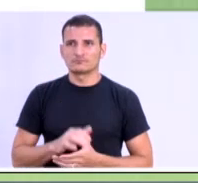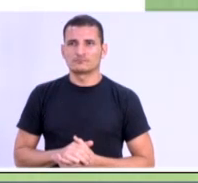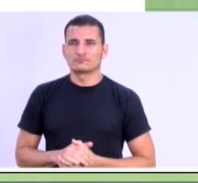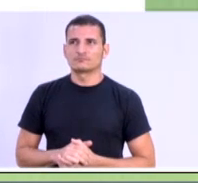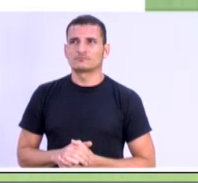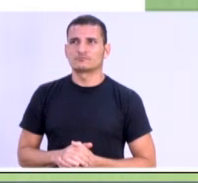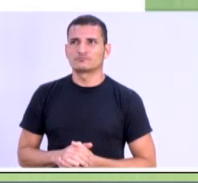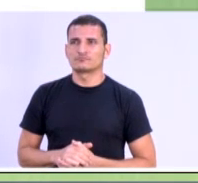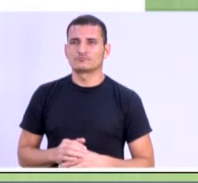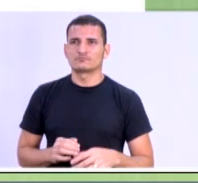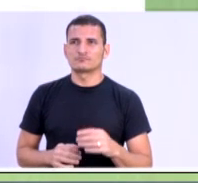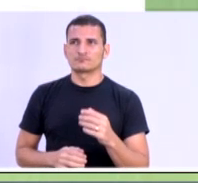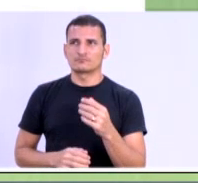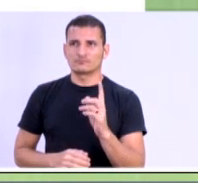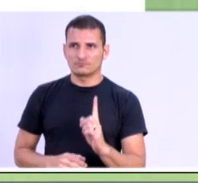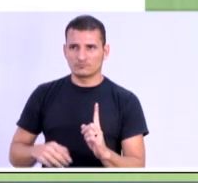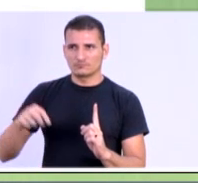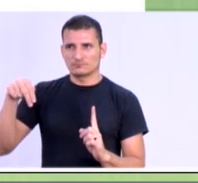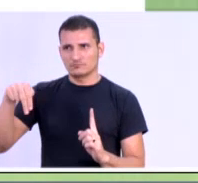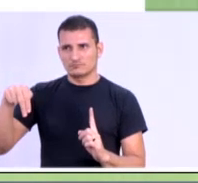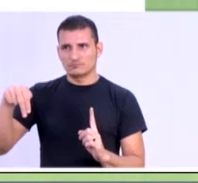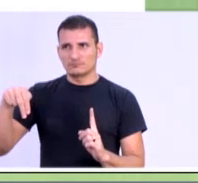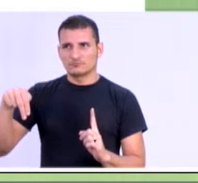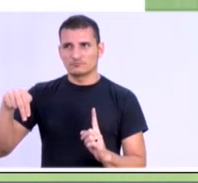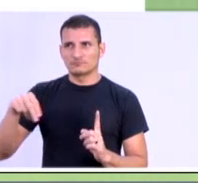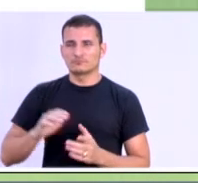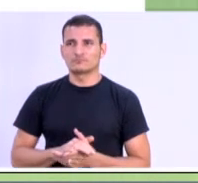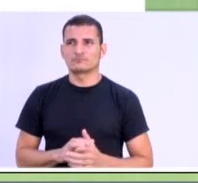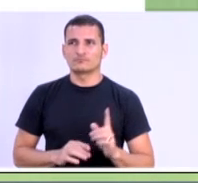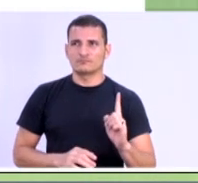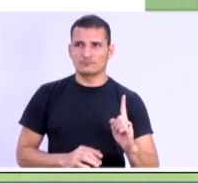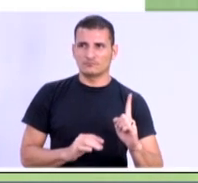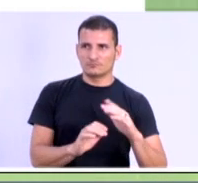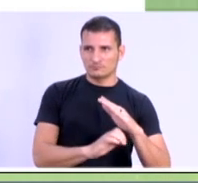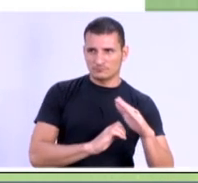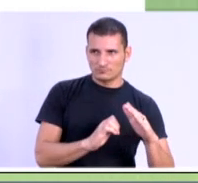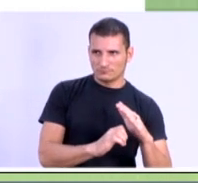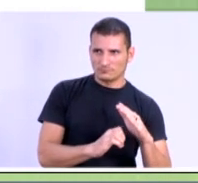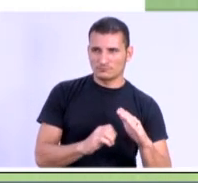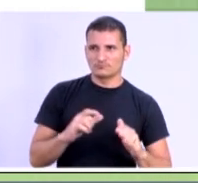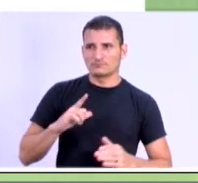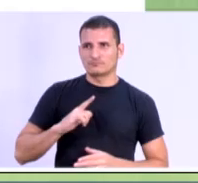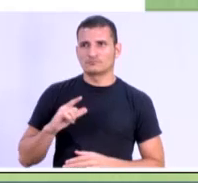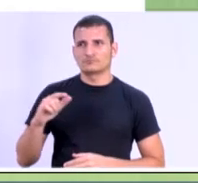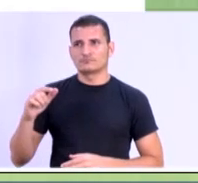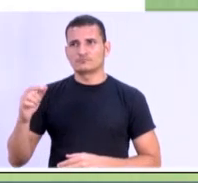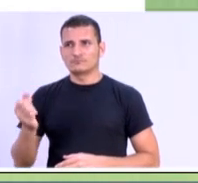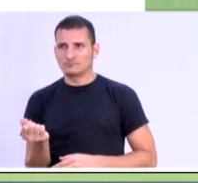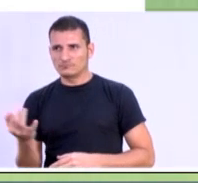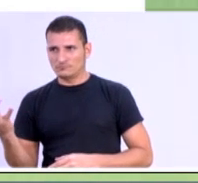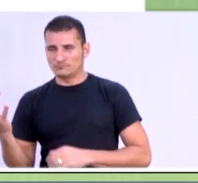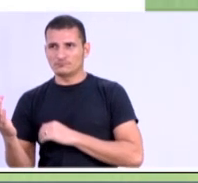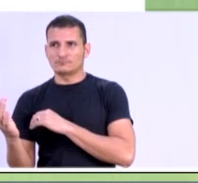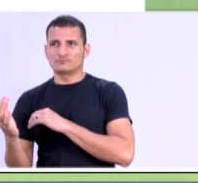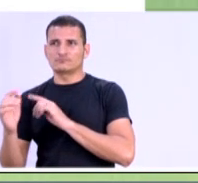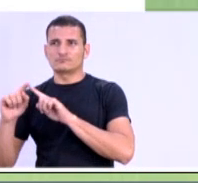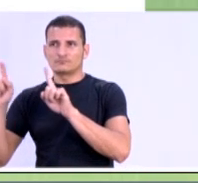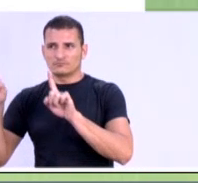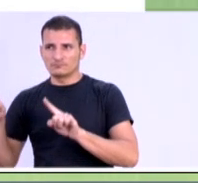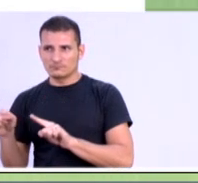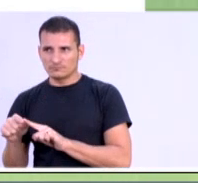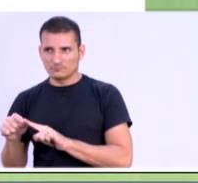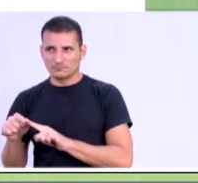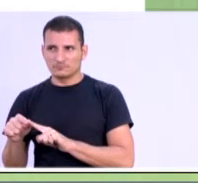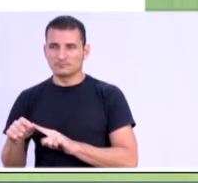a associação de 1 para N, pura e simples. Quer dizer, uma empresa tem N funcionários, né? A gente já